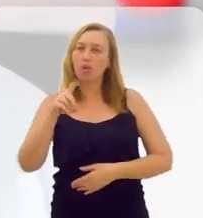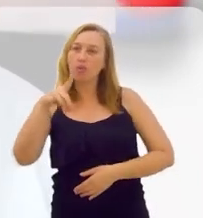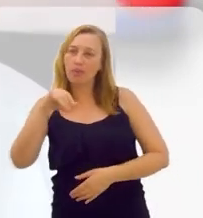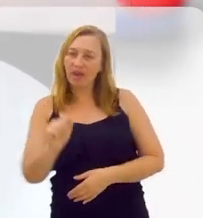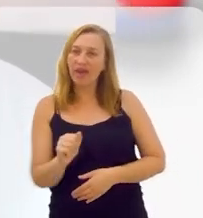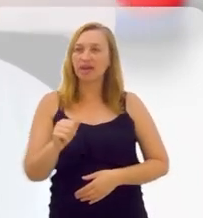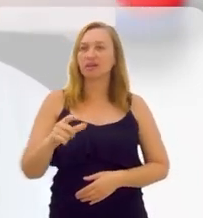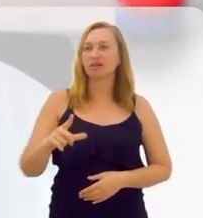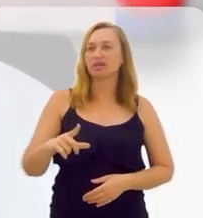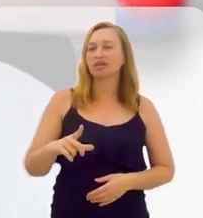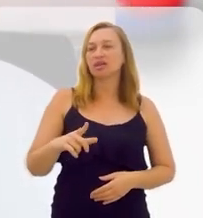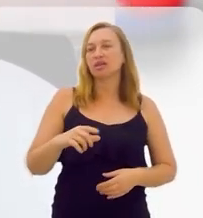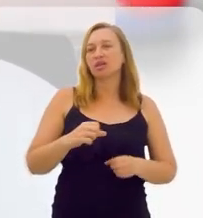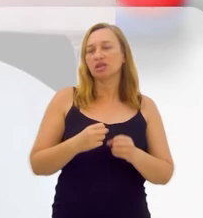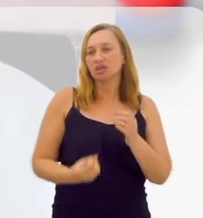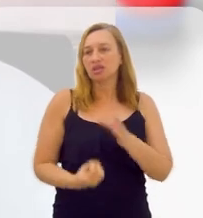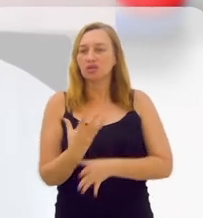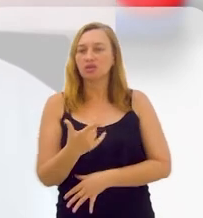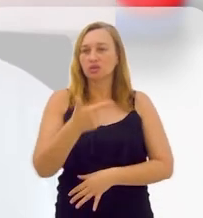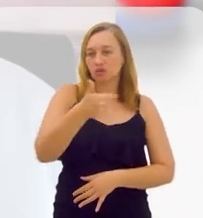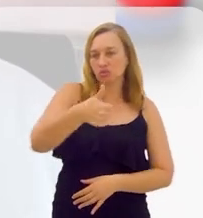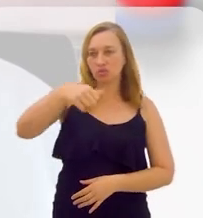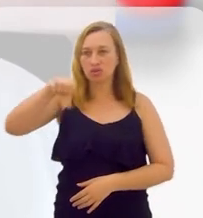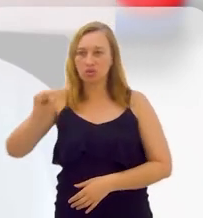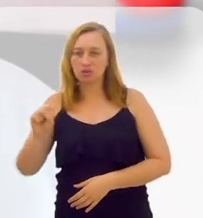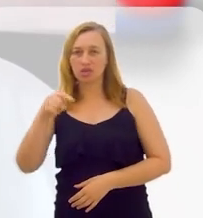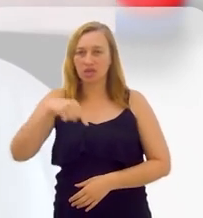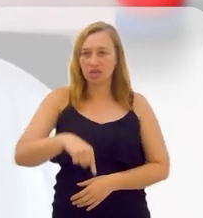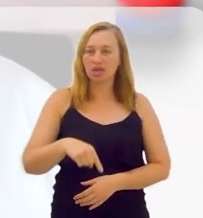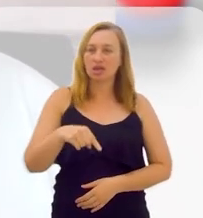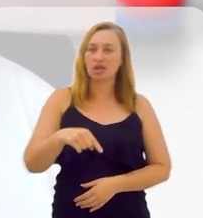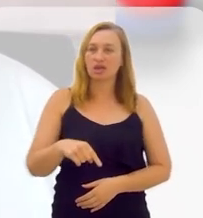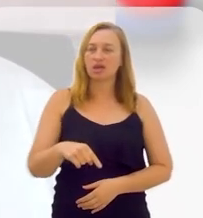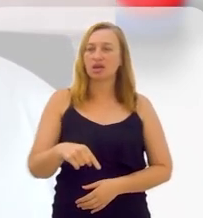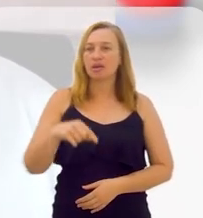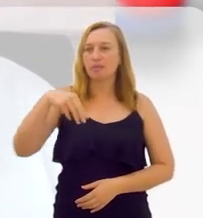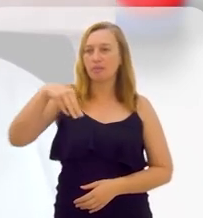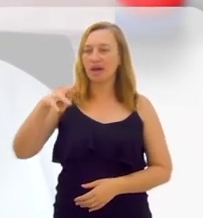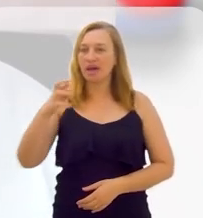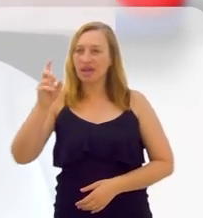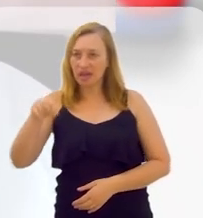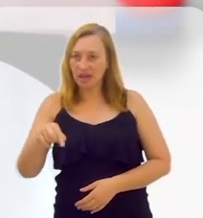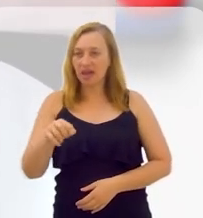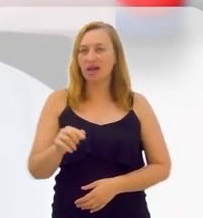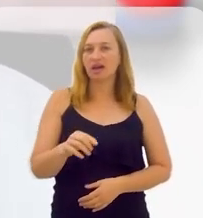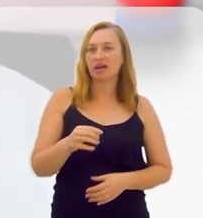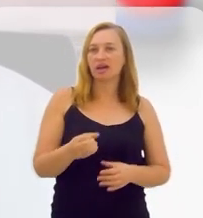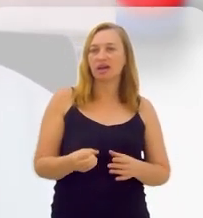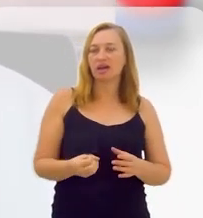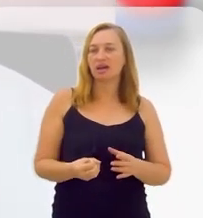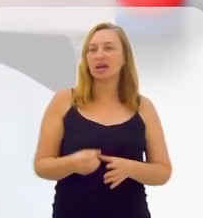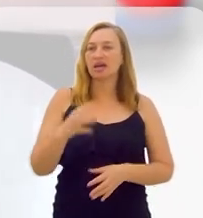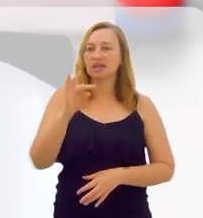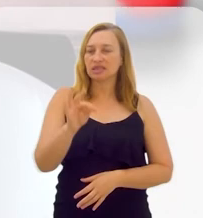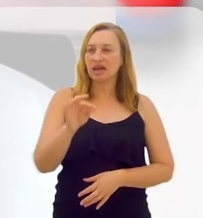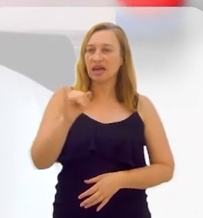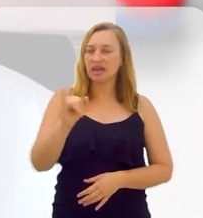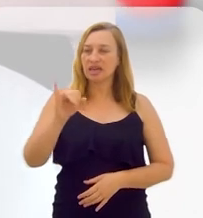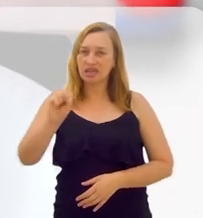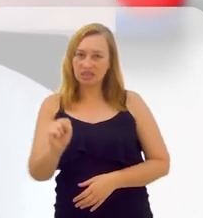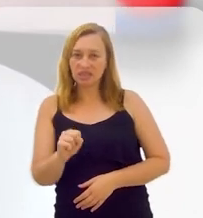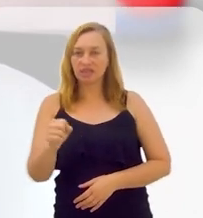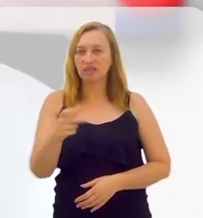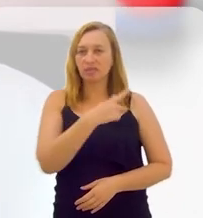desde 2018, aqui em Itaipuaçu, né, em Maricá. Ela foi fundada pela Thaisa, que é